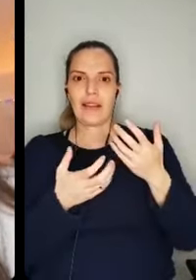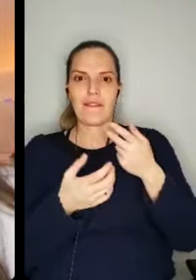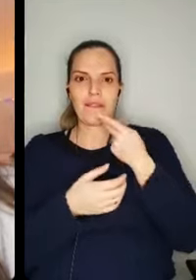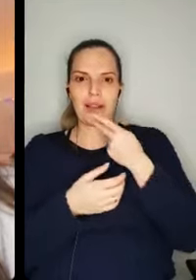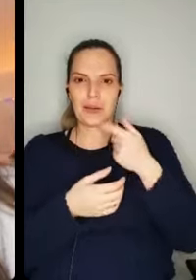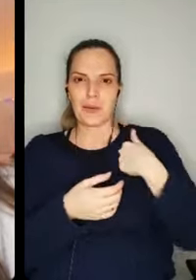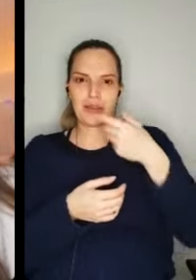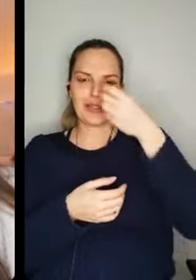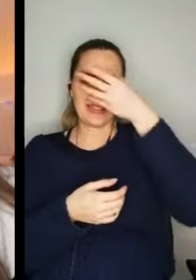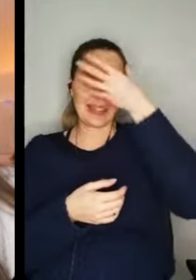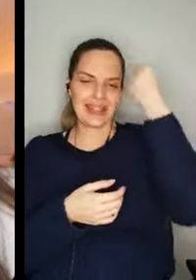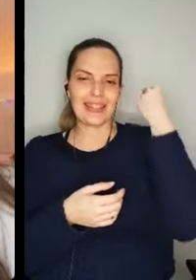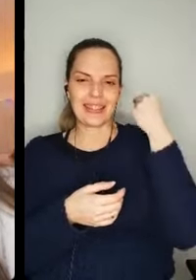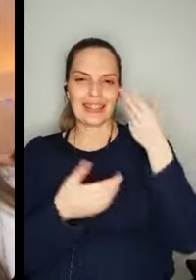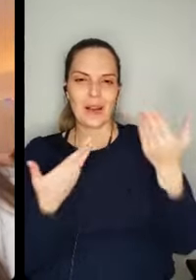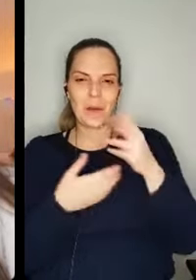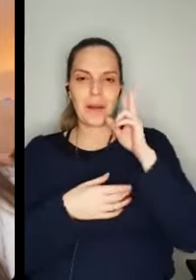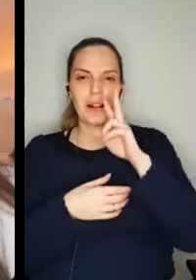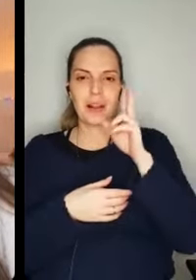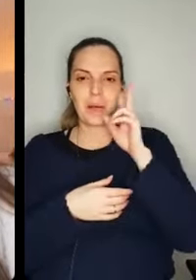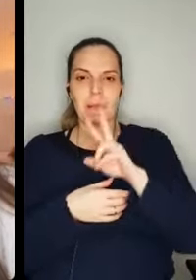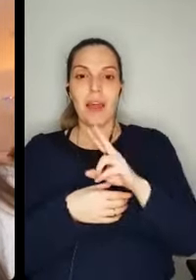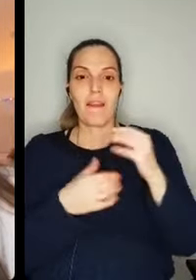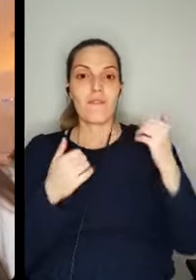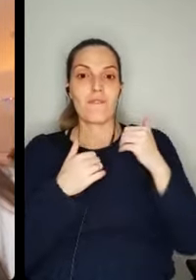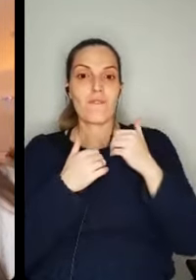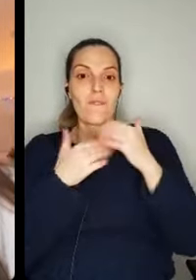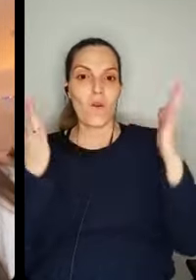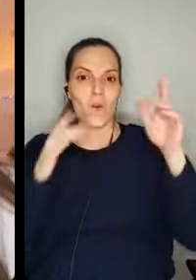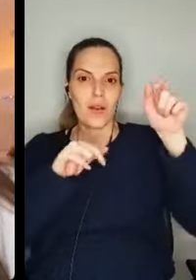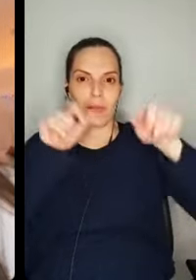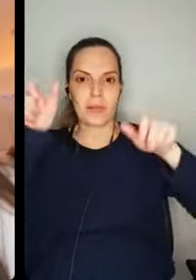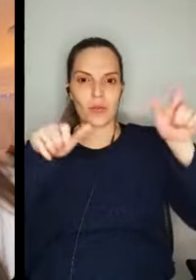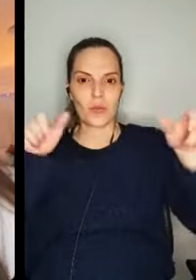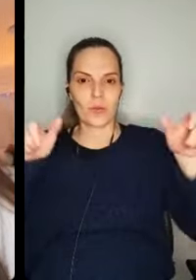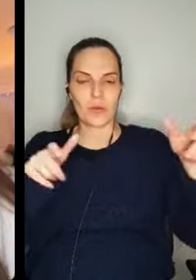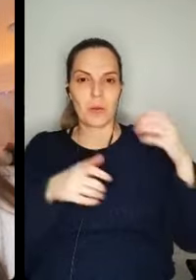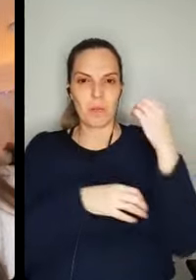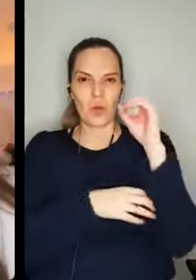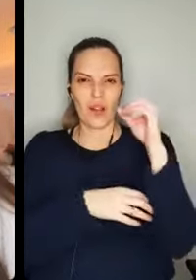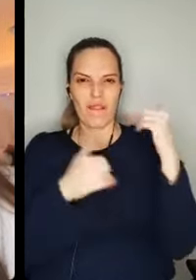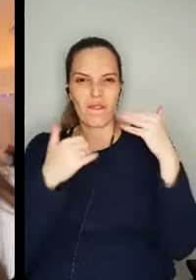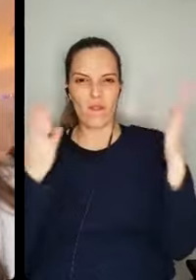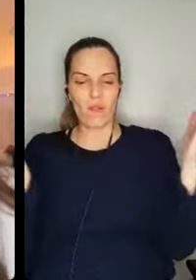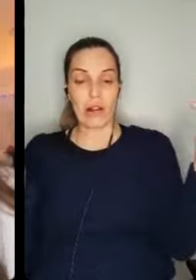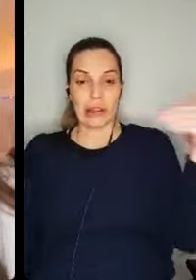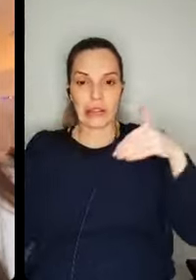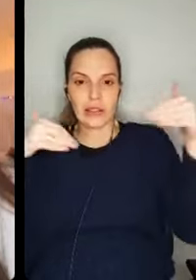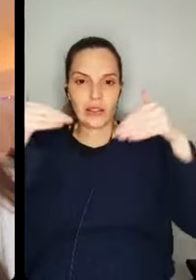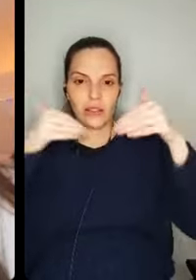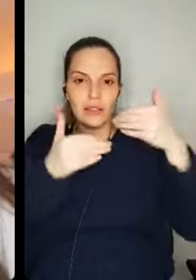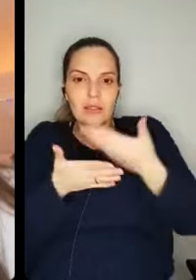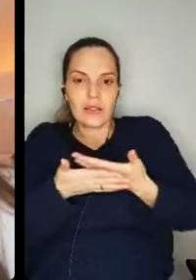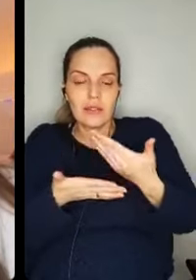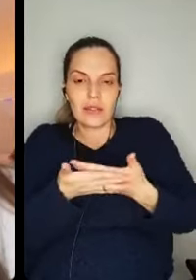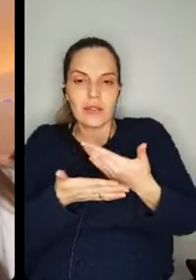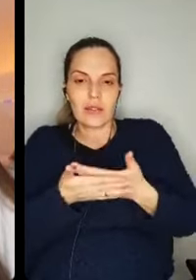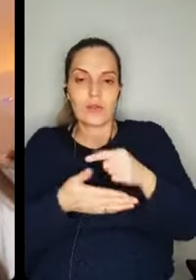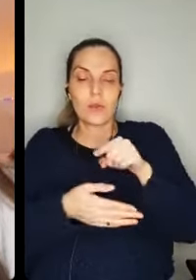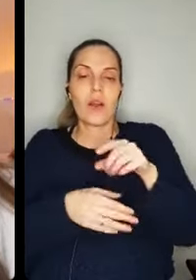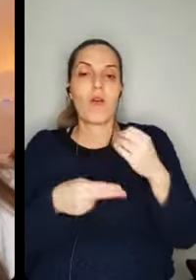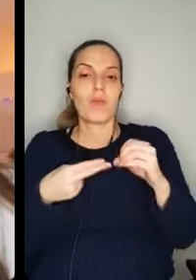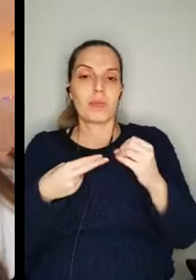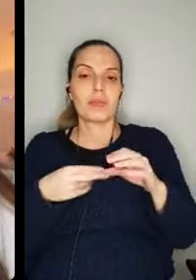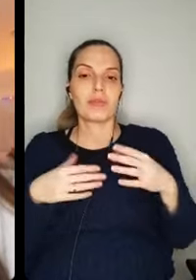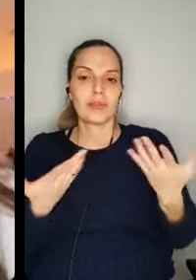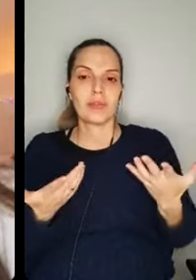pessoas vêm de fora de Porto Alegre para estudar na UFSPA, né? Então, essa proximidade entre professores e alunos também auxilia nesse quesito, né?